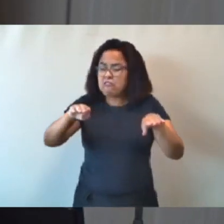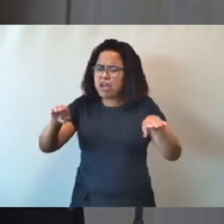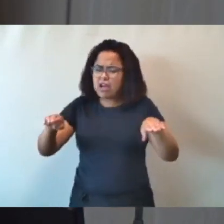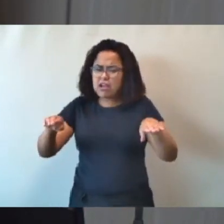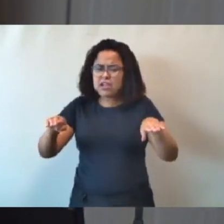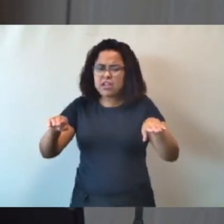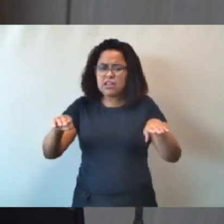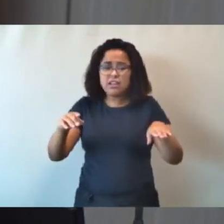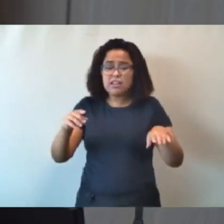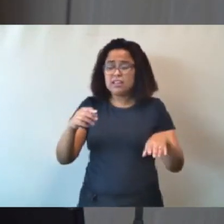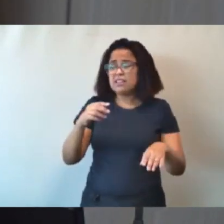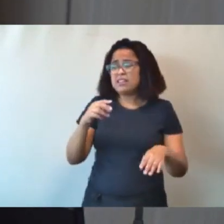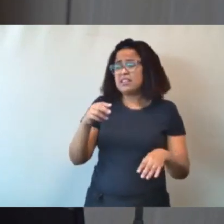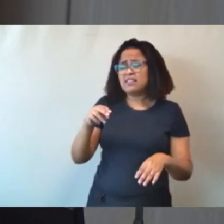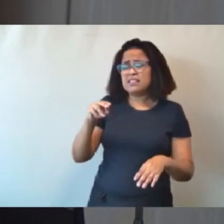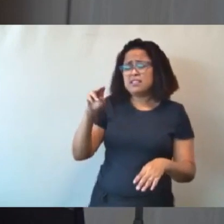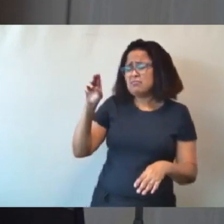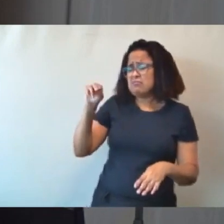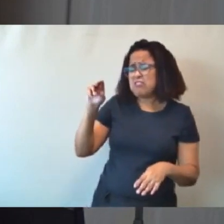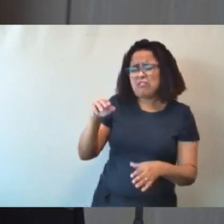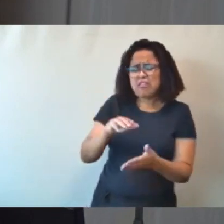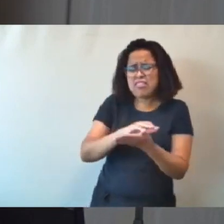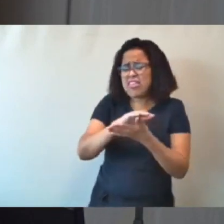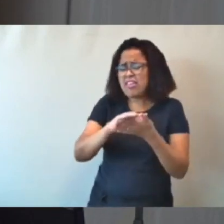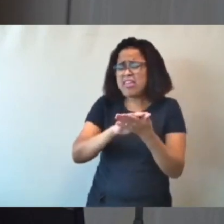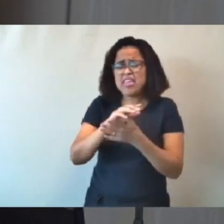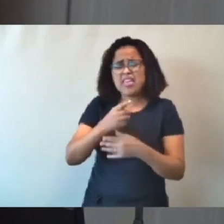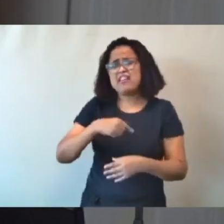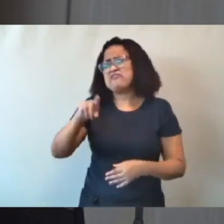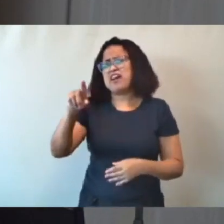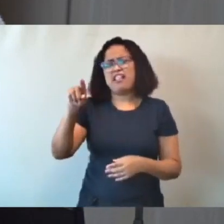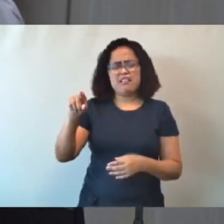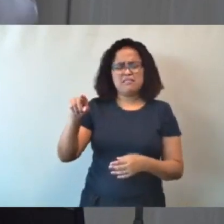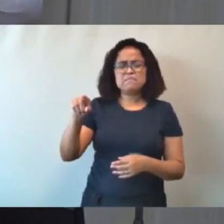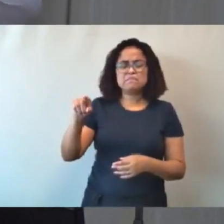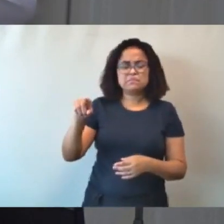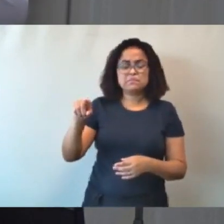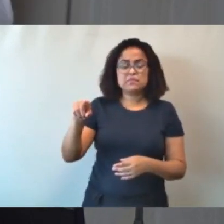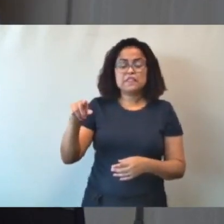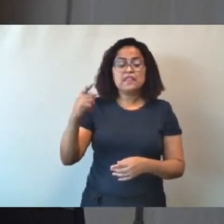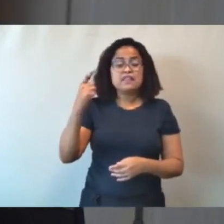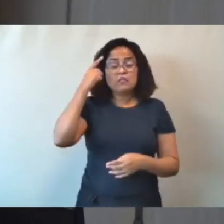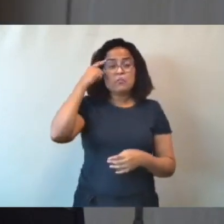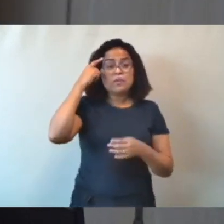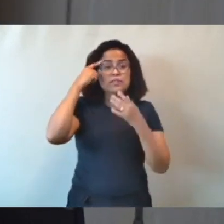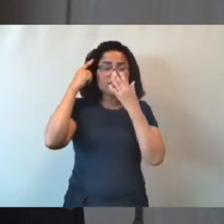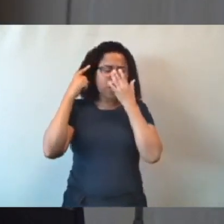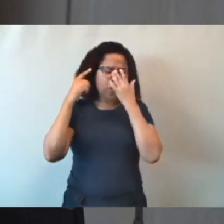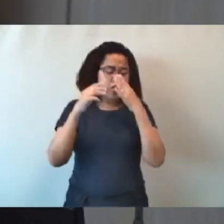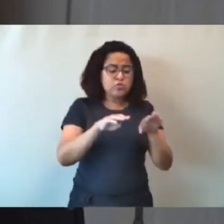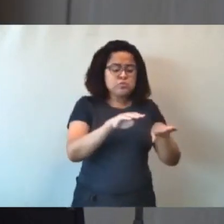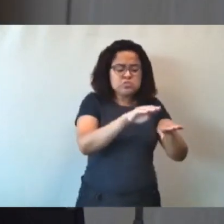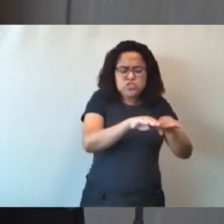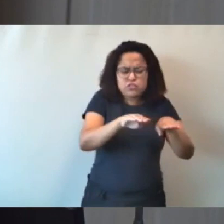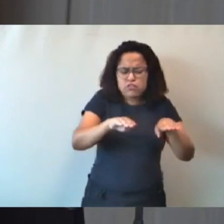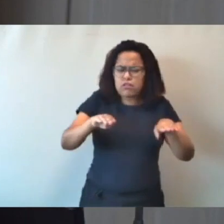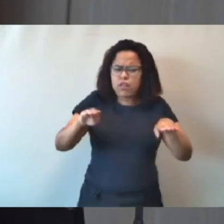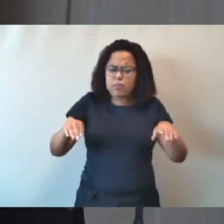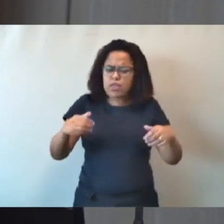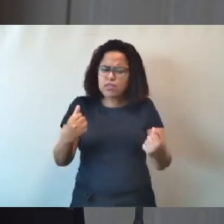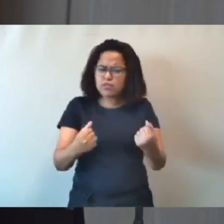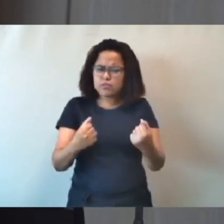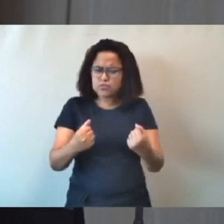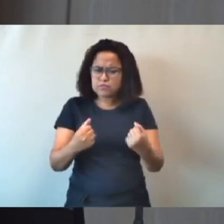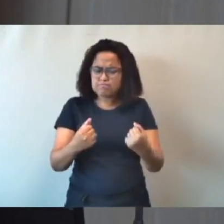estacionamento ou reconfigura a via sem pensar na questão dos estacionamentos, você está pegando toda uma configuração que a cidade foi construindo ao